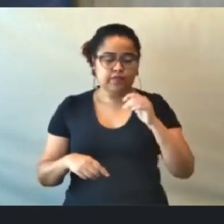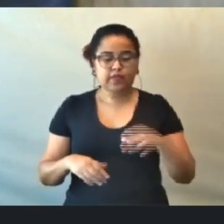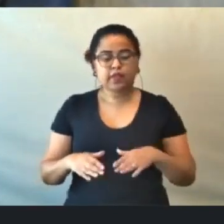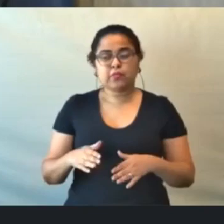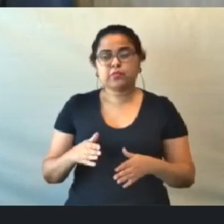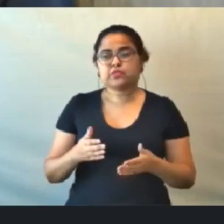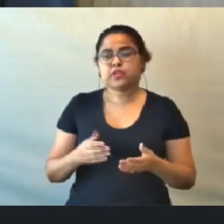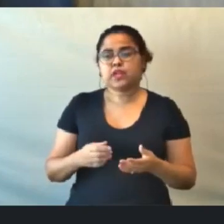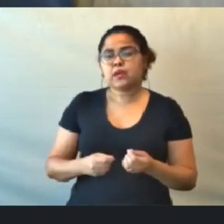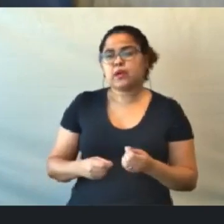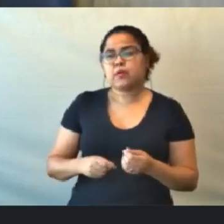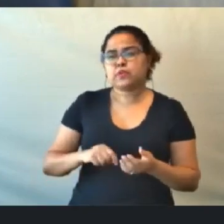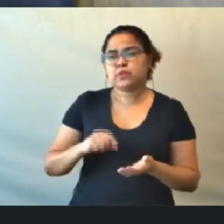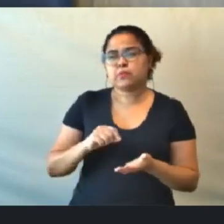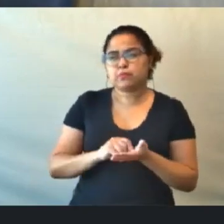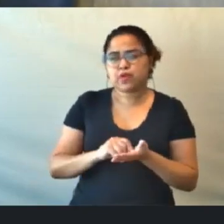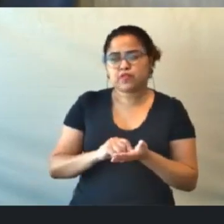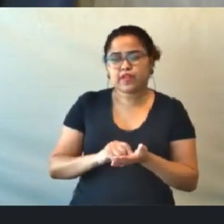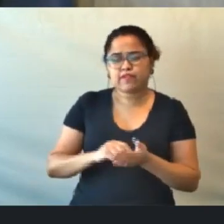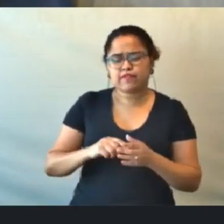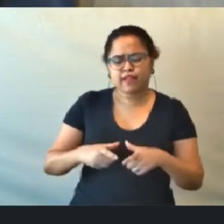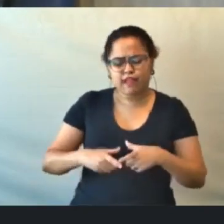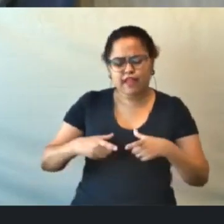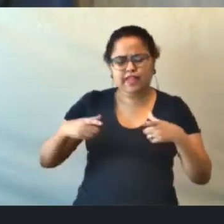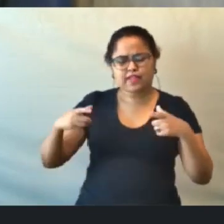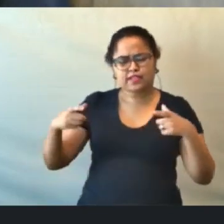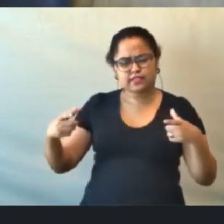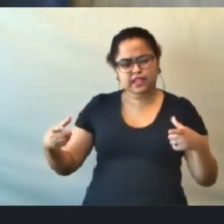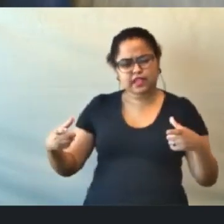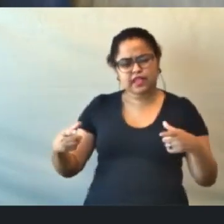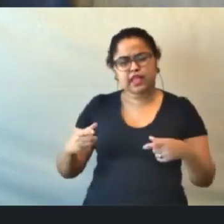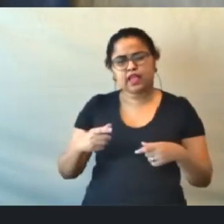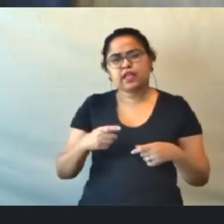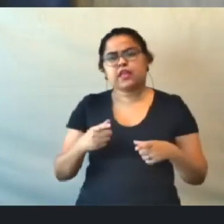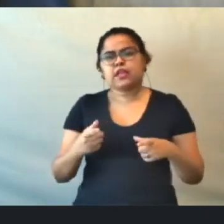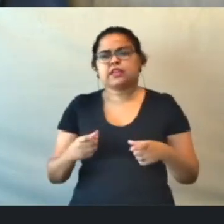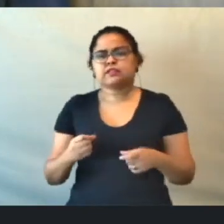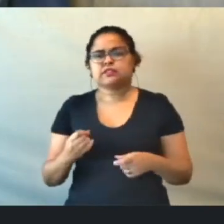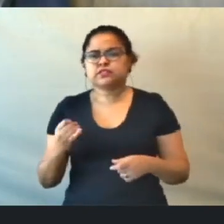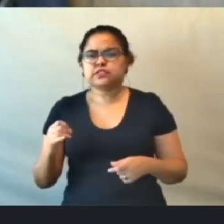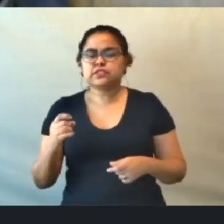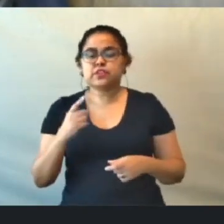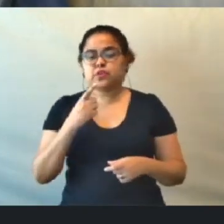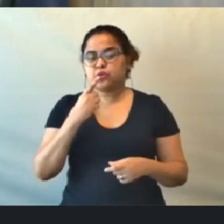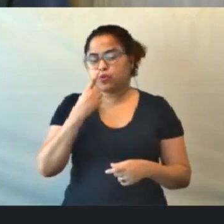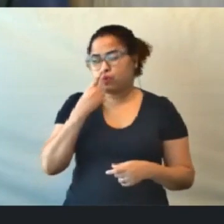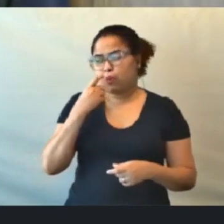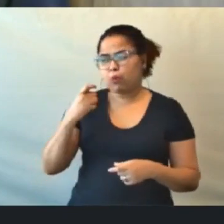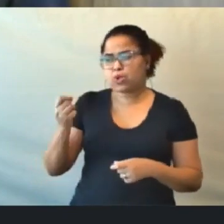diminuem, da poluição difusa, que é um desafio urbanístico.